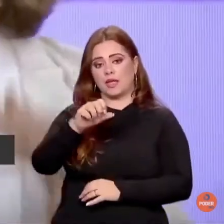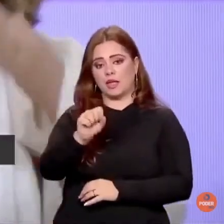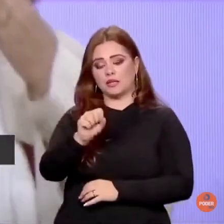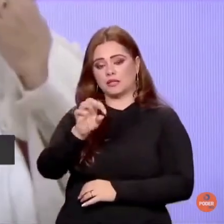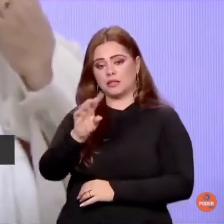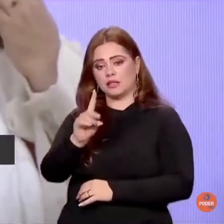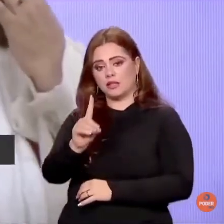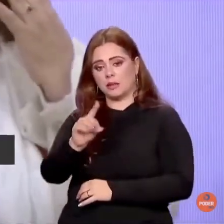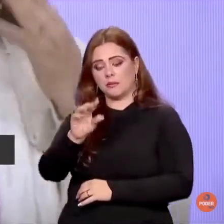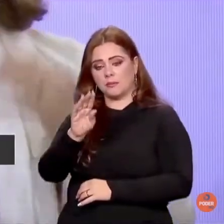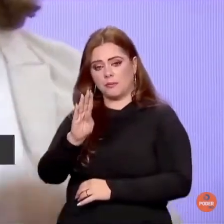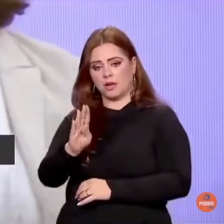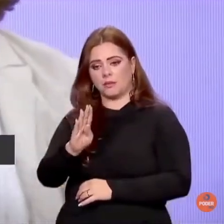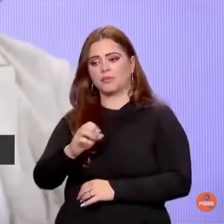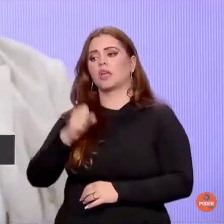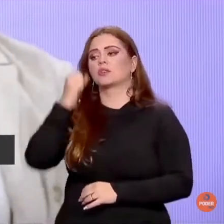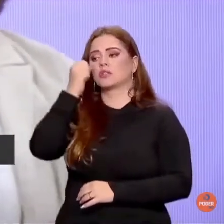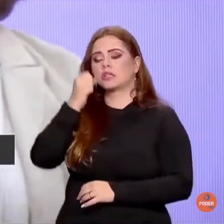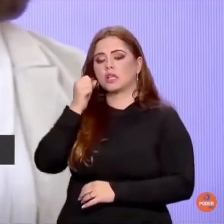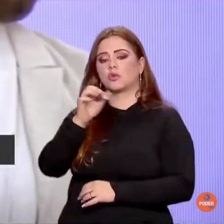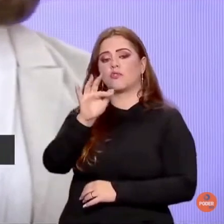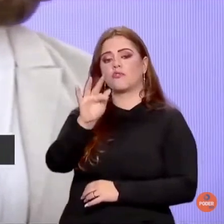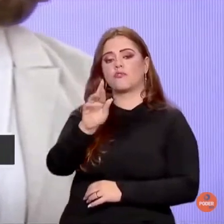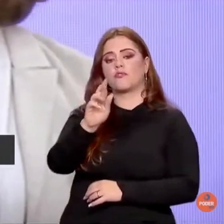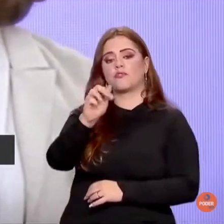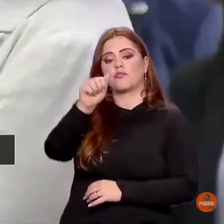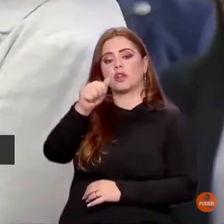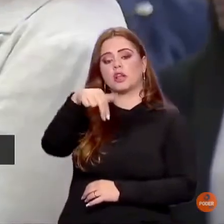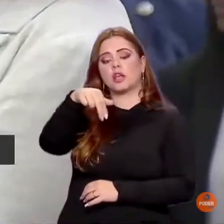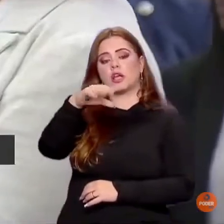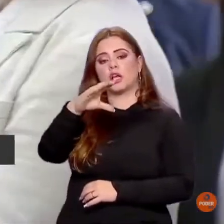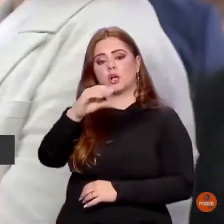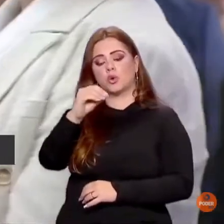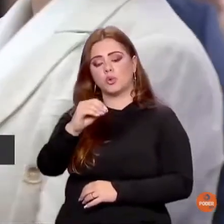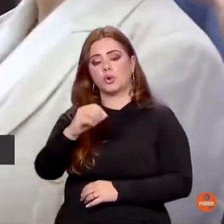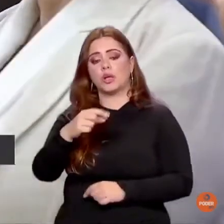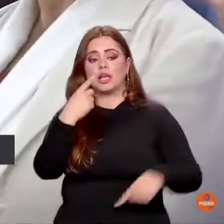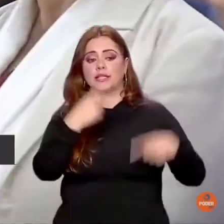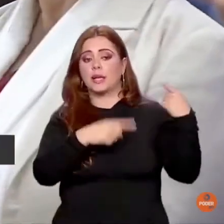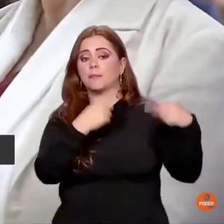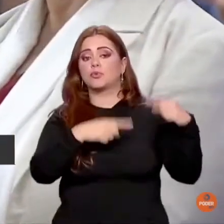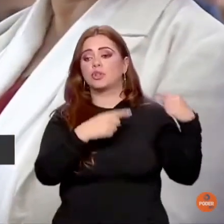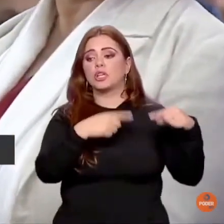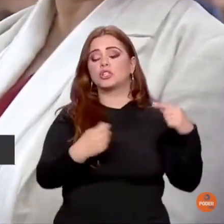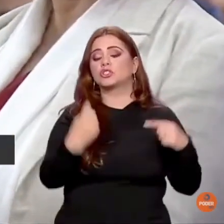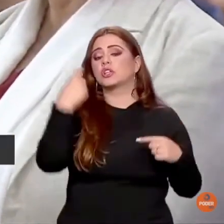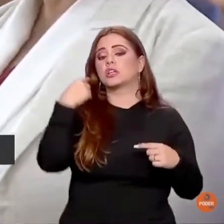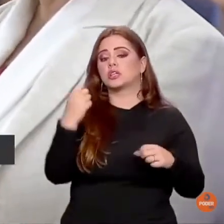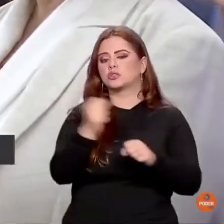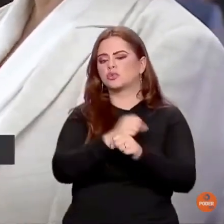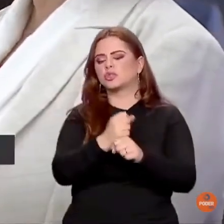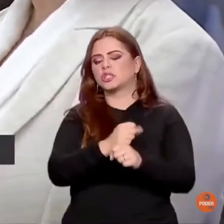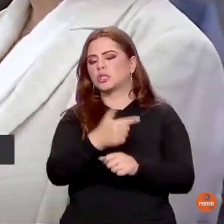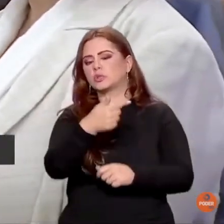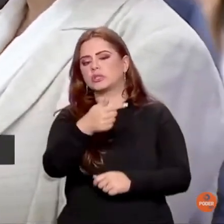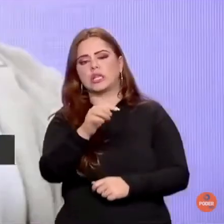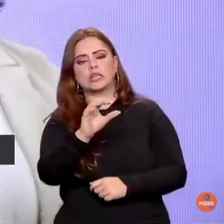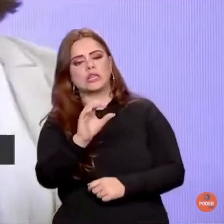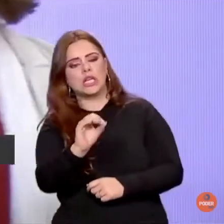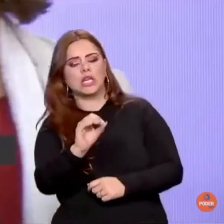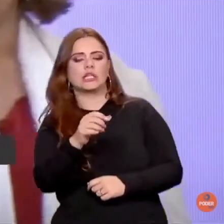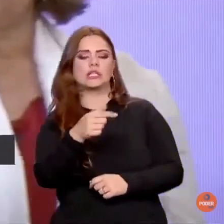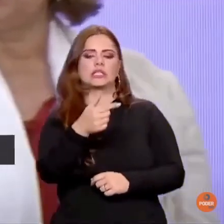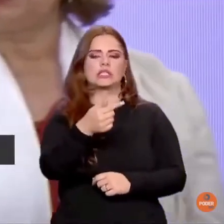Franco Montoro. Na campanha política que ele fazia nos anos 70 e nos anos 74, ele